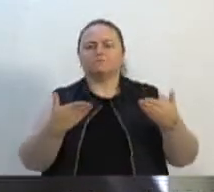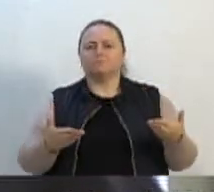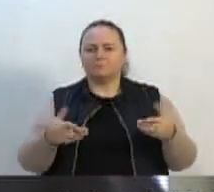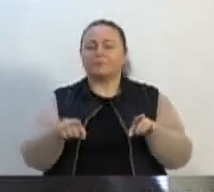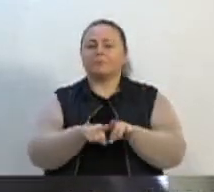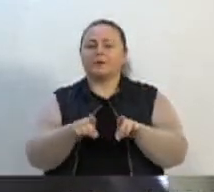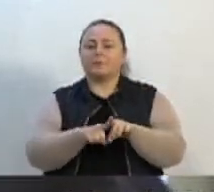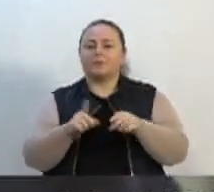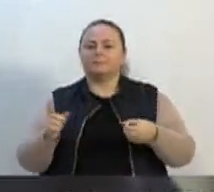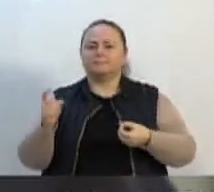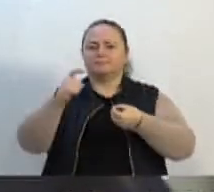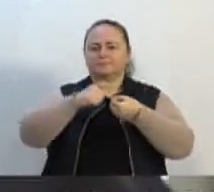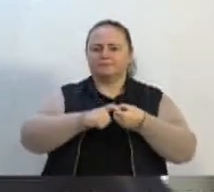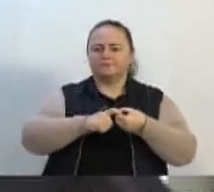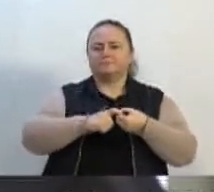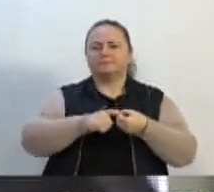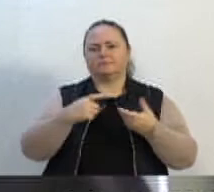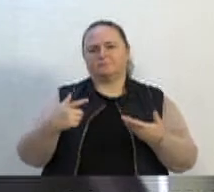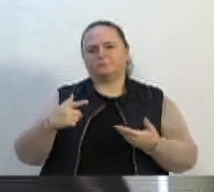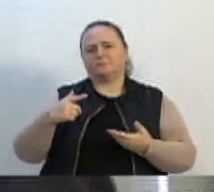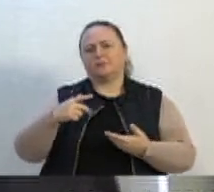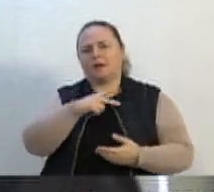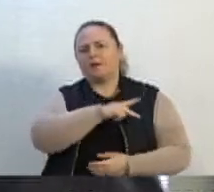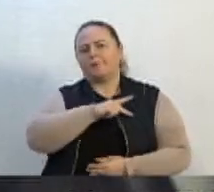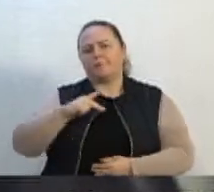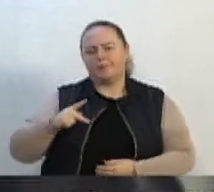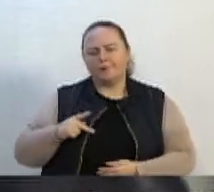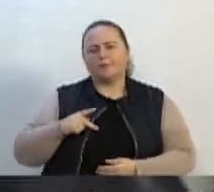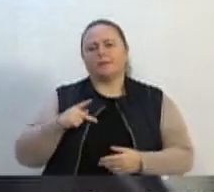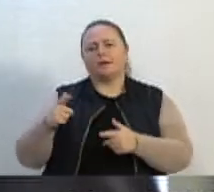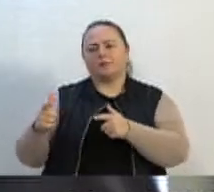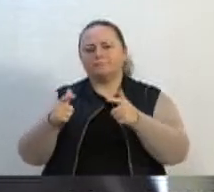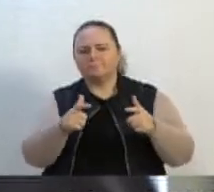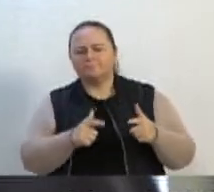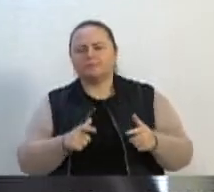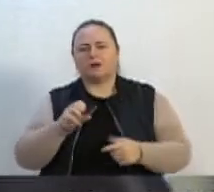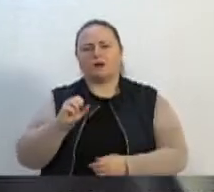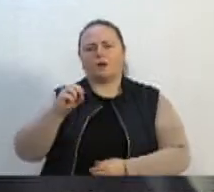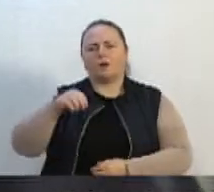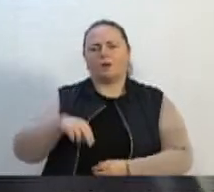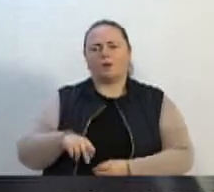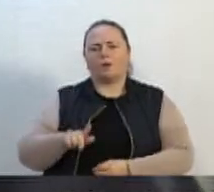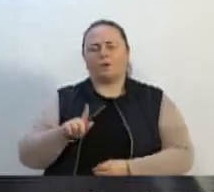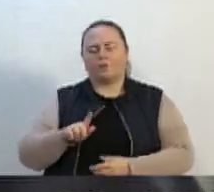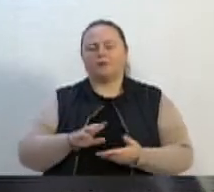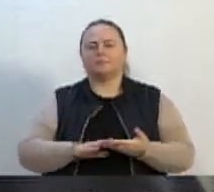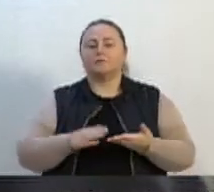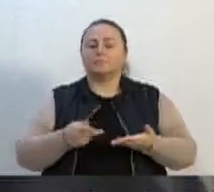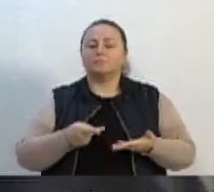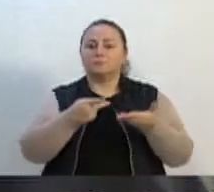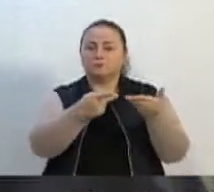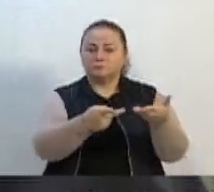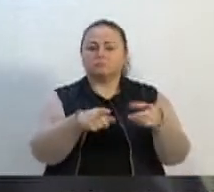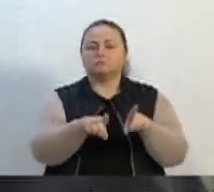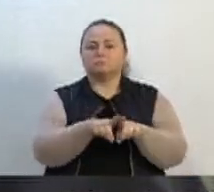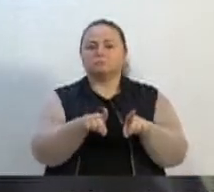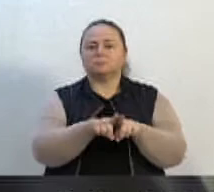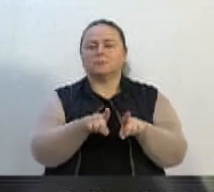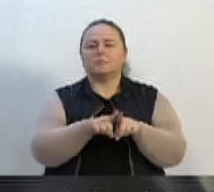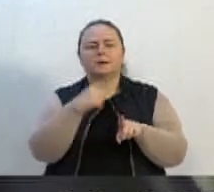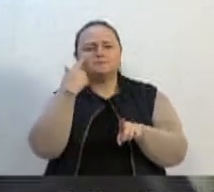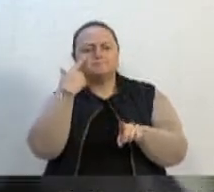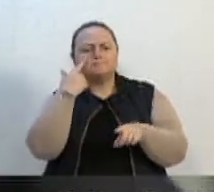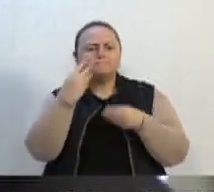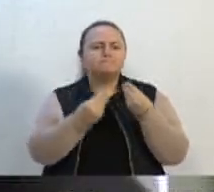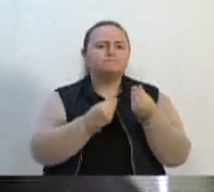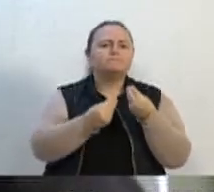feito aí com a FUB, que a gente quer também nas próximas semanas acompanhar, porque está tendo alguns entraves aqui, a gente quer fazer uma visita também para acompanhar essa